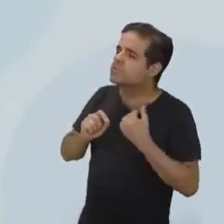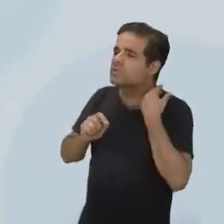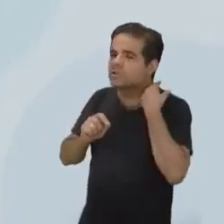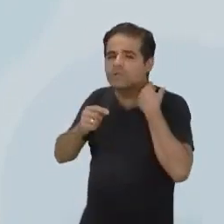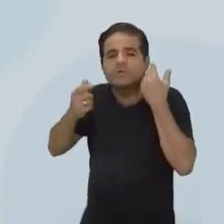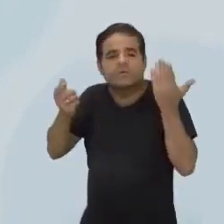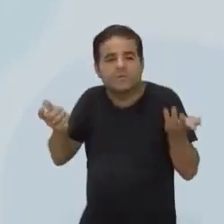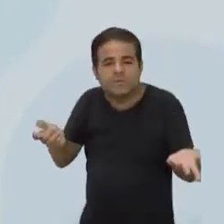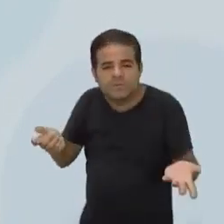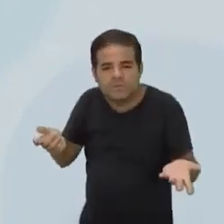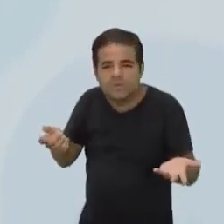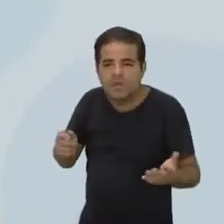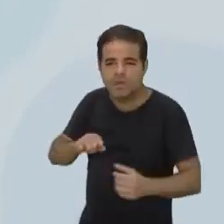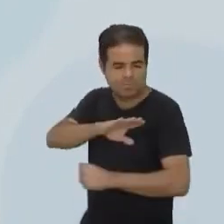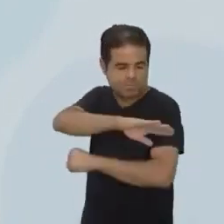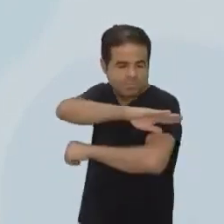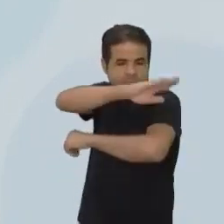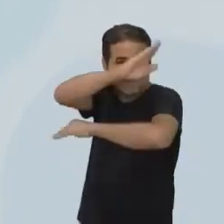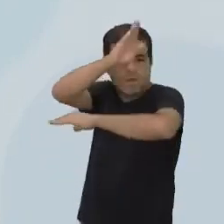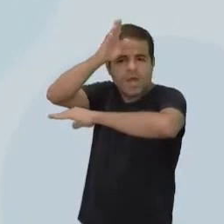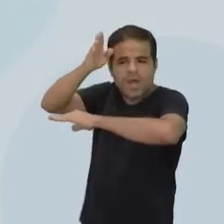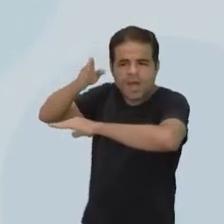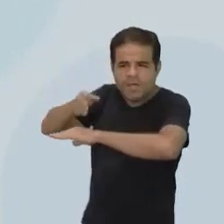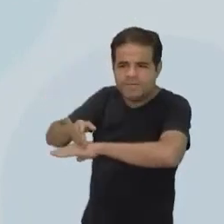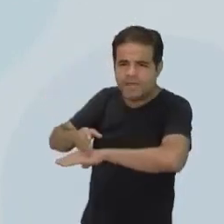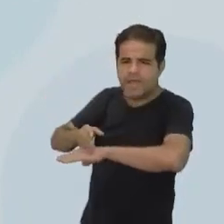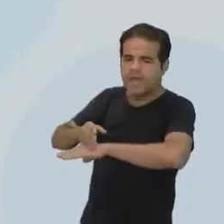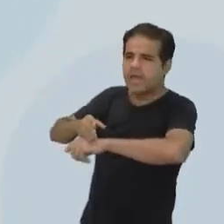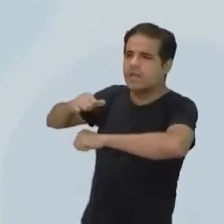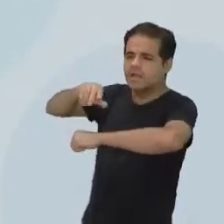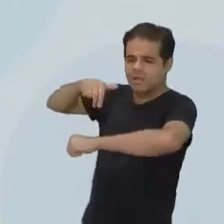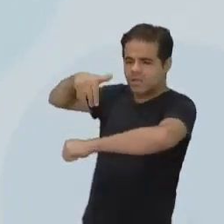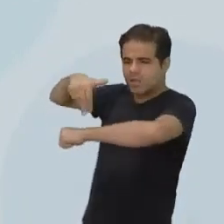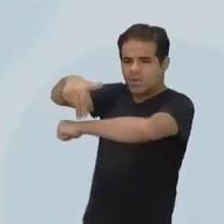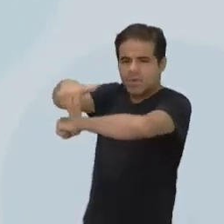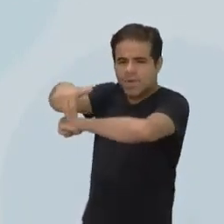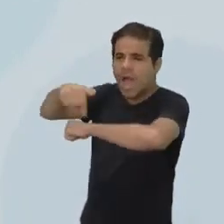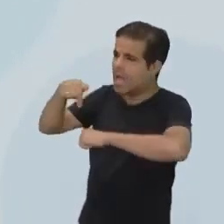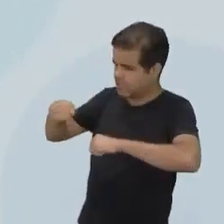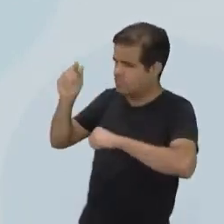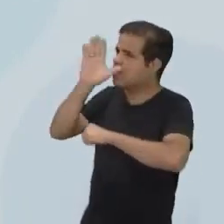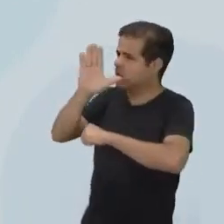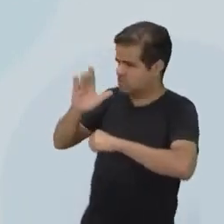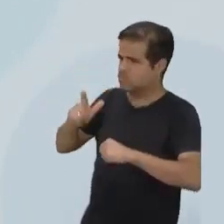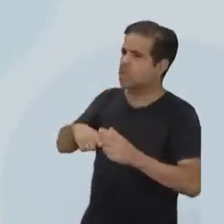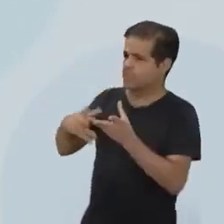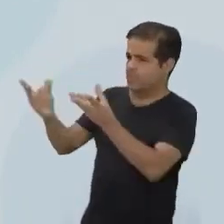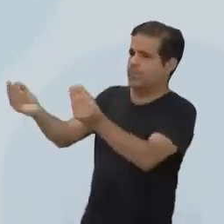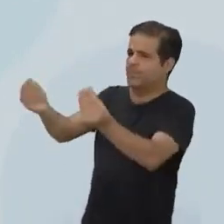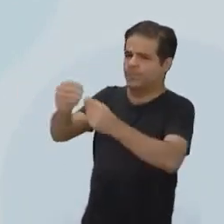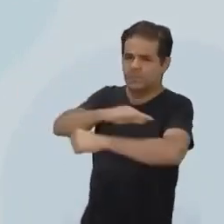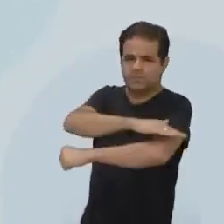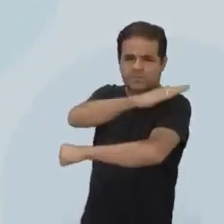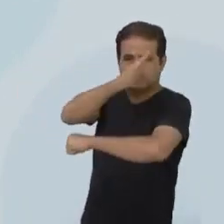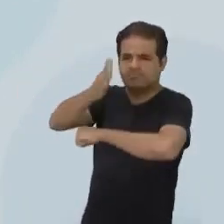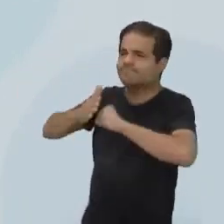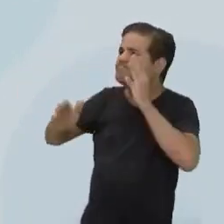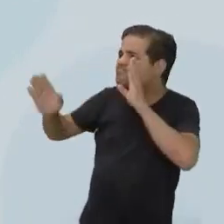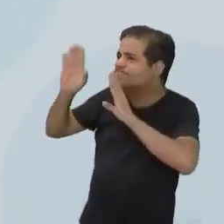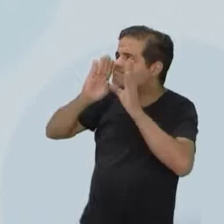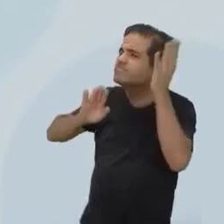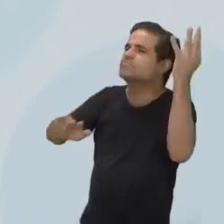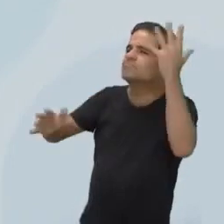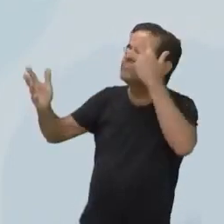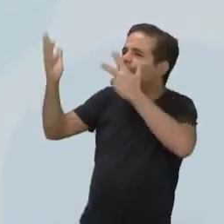aí? Uma caverna, né? Tem cavernas aí. No Brasil, aliás, tem bastante caverna, né? Bem legal, bem